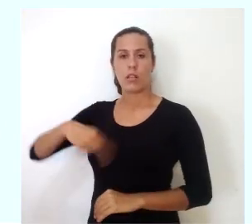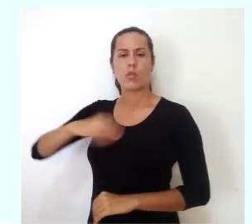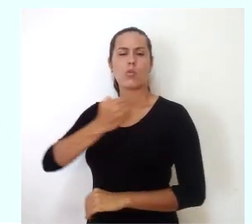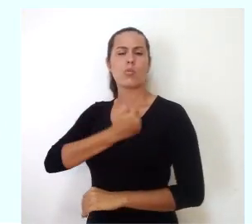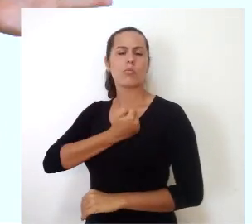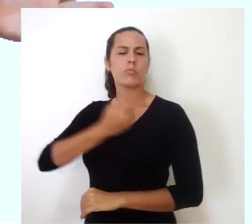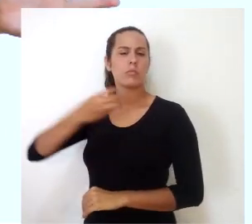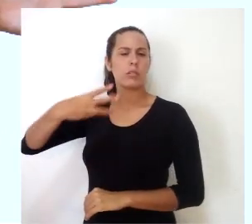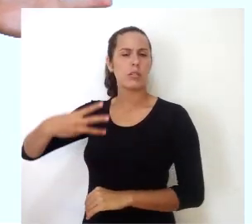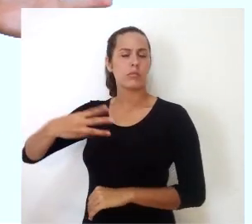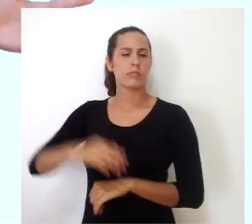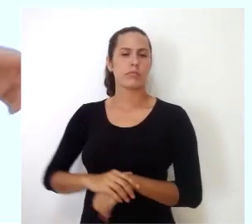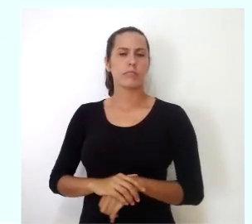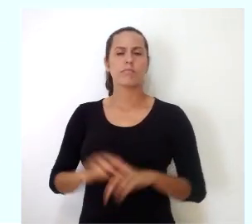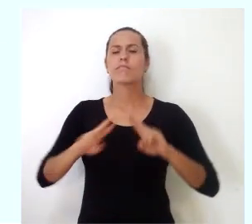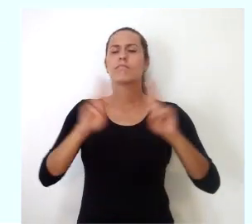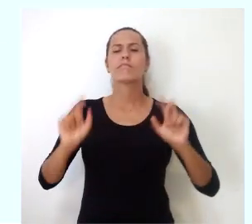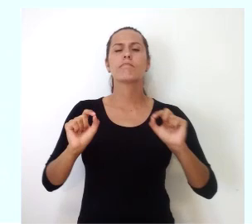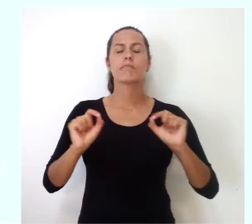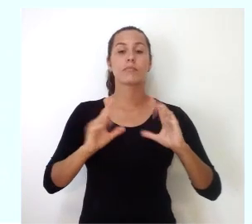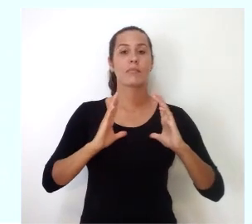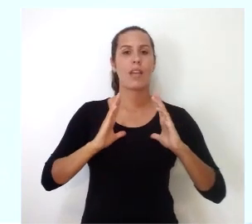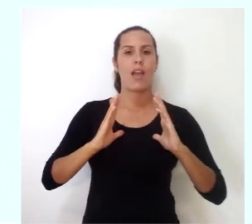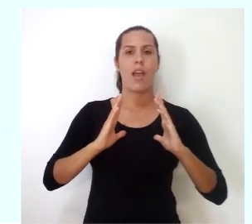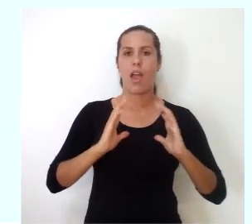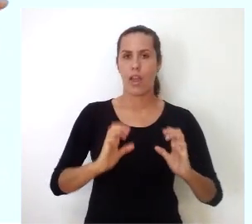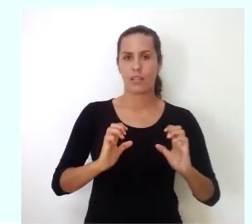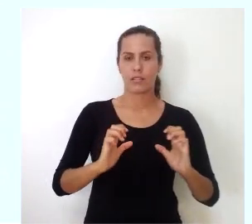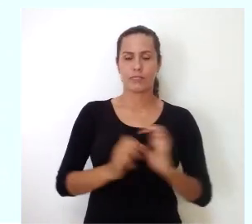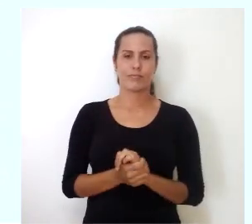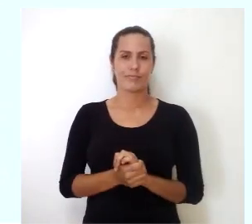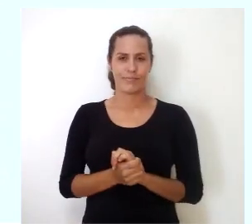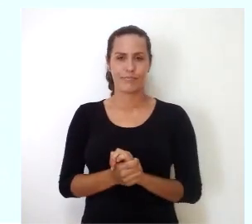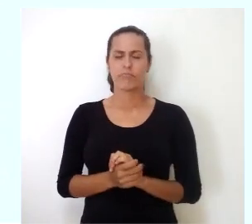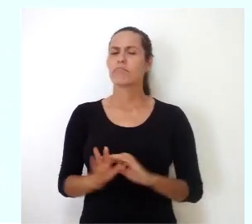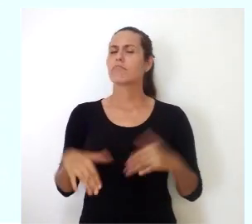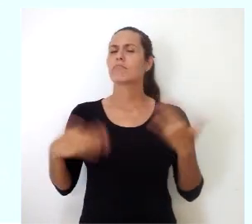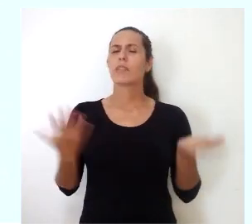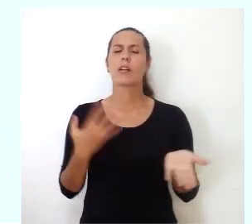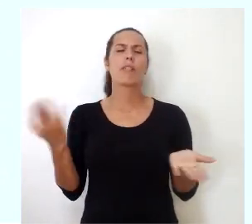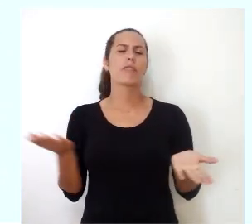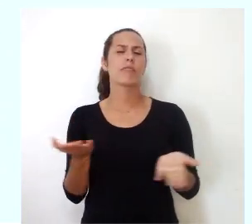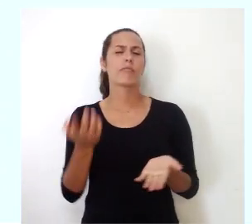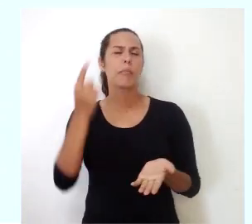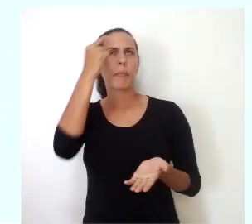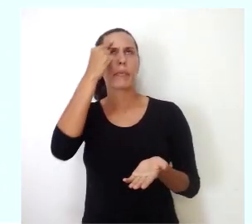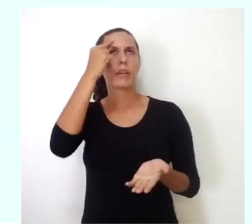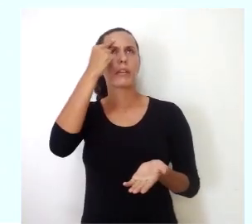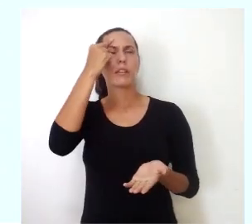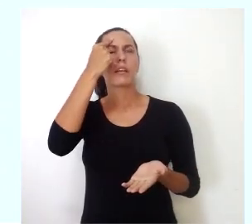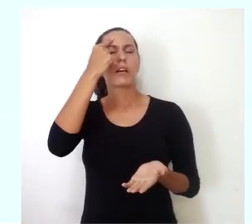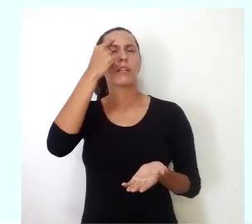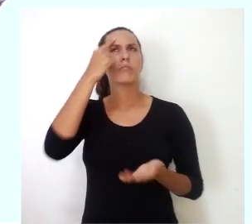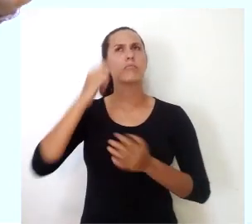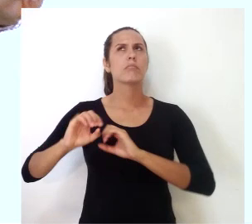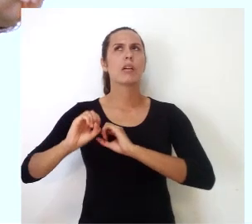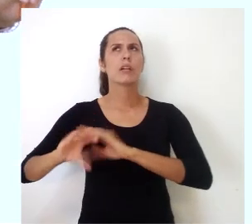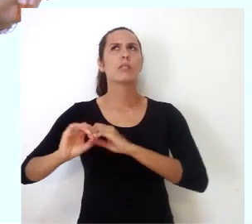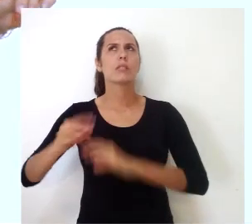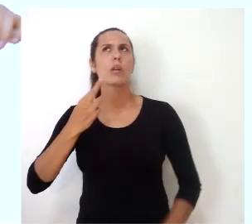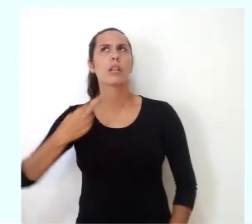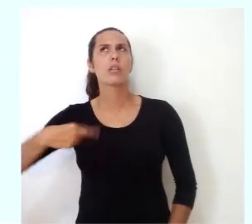religioso. O tema de hoje será sobre ética. Então, vamos pensar um pouco. Qual será a relação entre